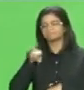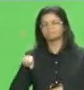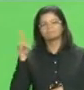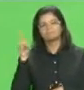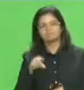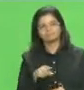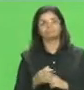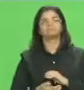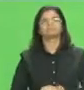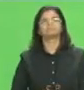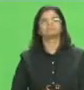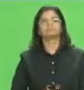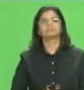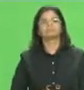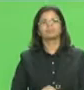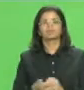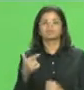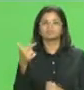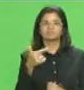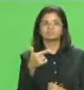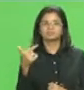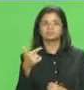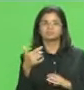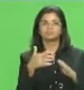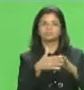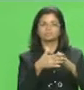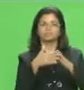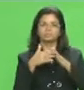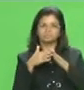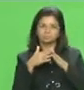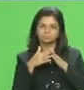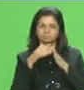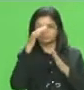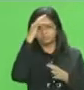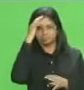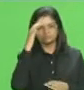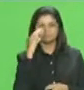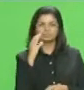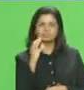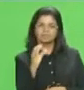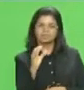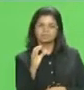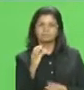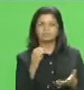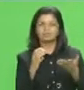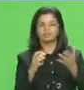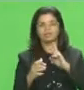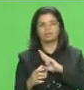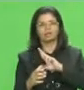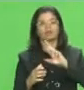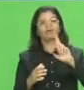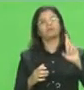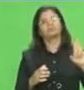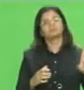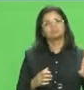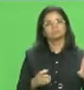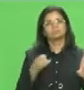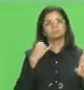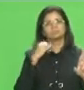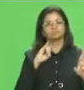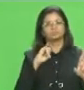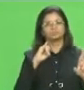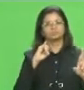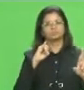O segundo pedido, pedido por Fábio Câmara, requereu o direito de resposta afirmando que seu áudio